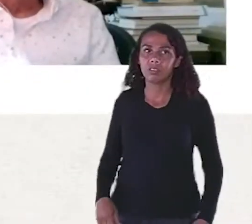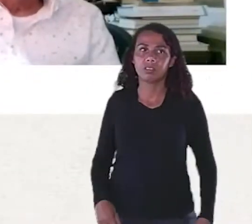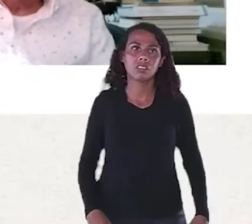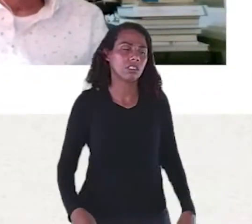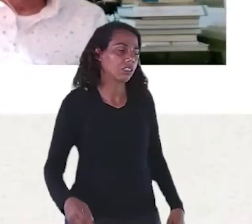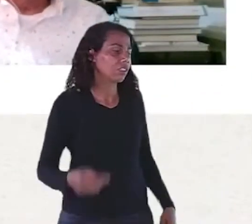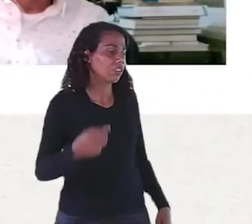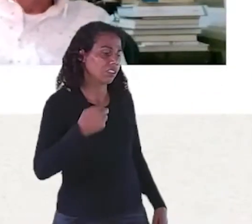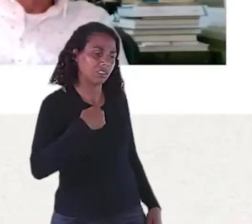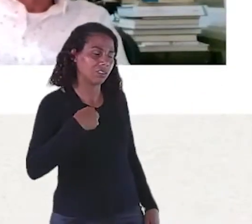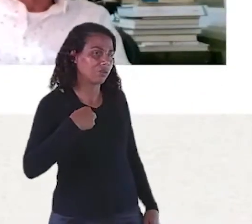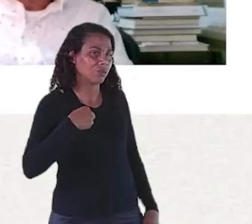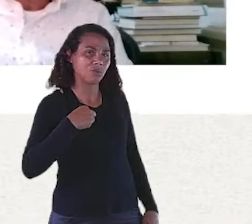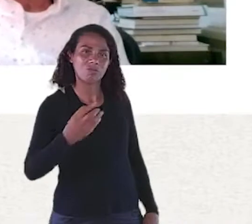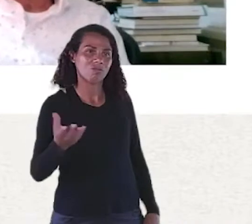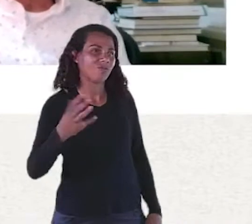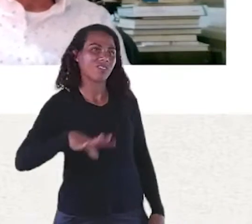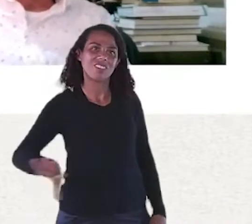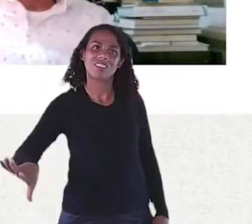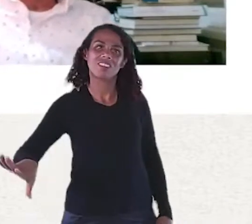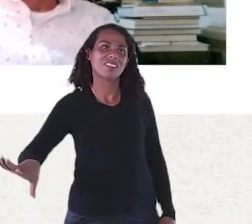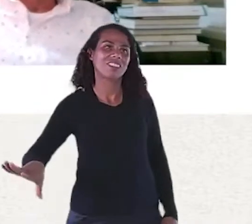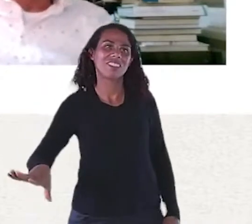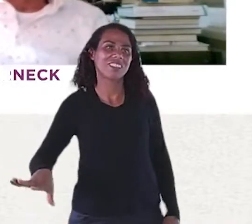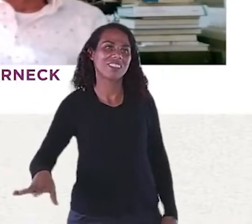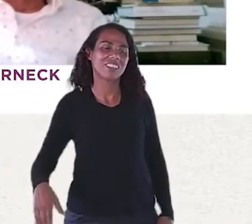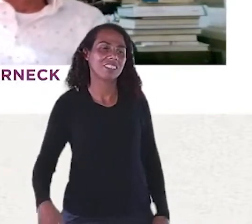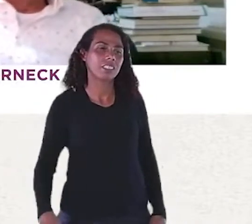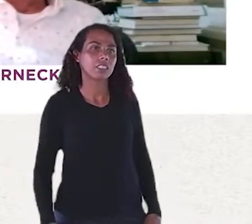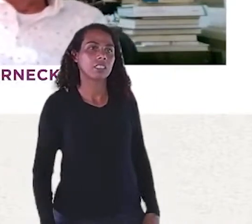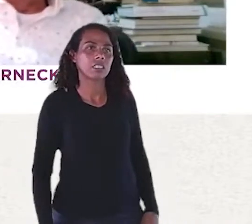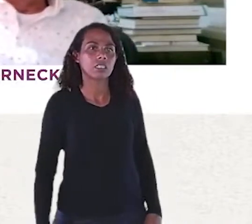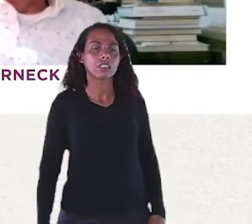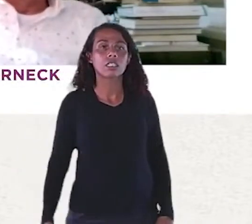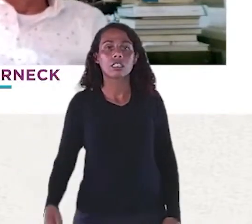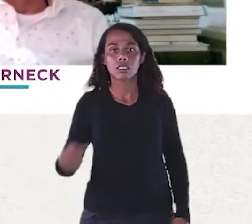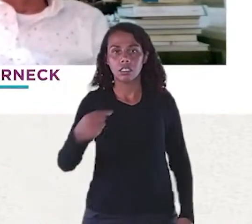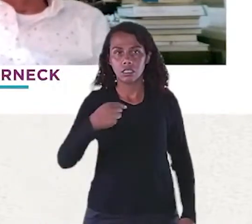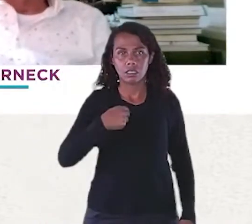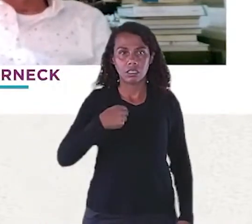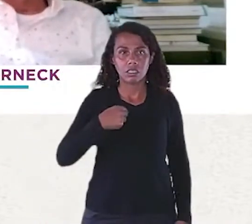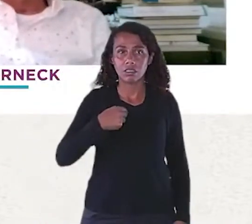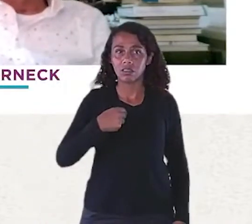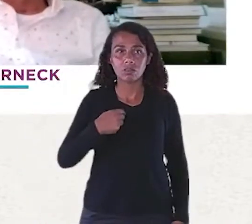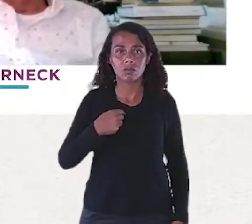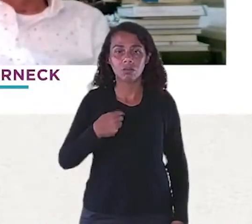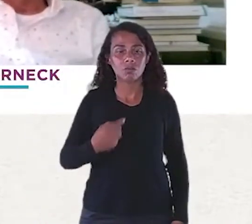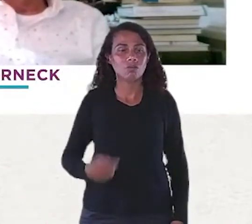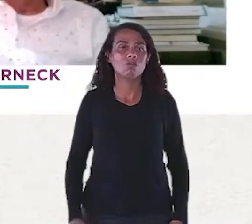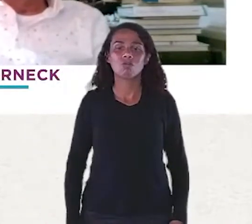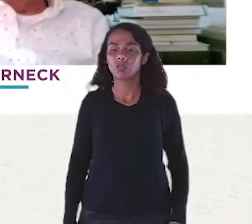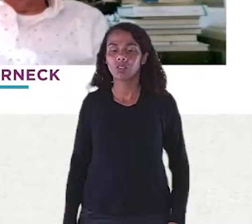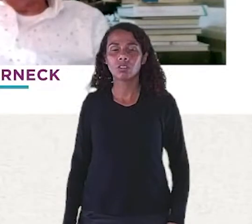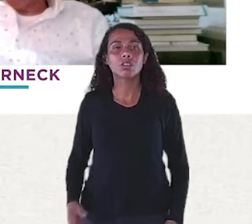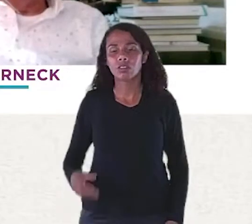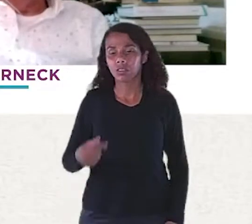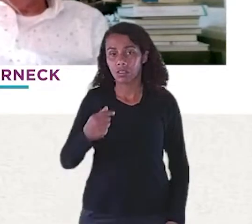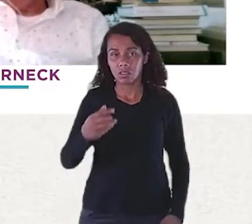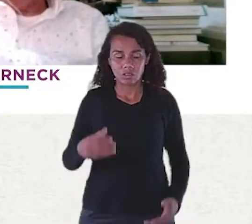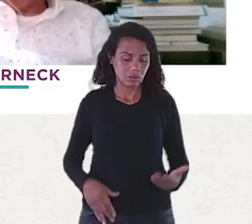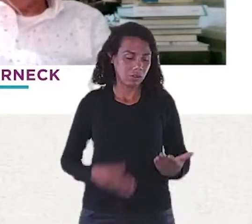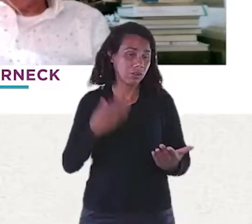Perdisiana. E olha, primeiro eu não tenho estatura para isso, né? Depois eu poderia quase dizer,